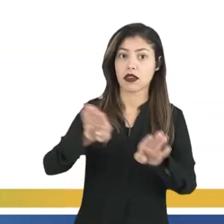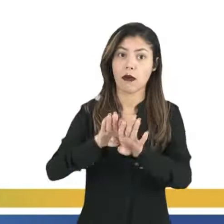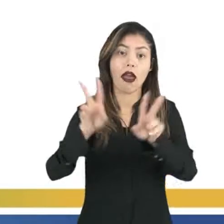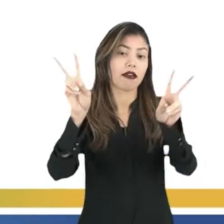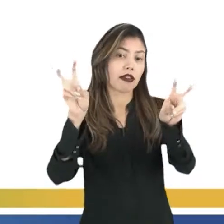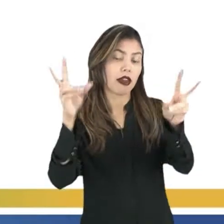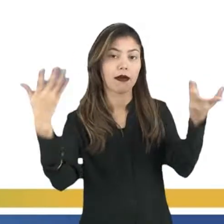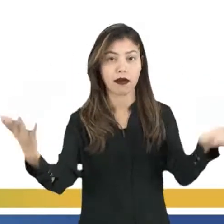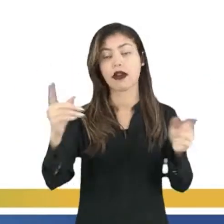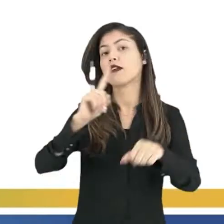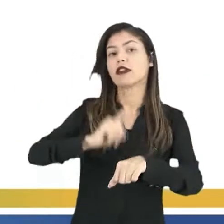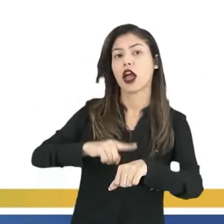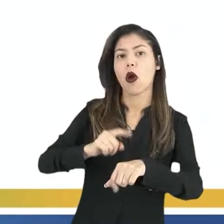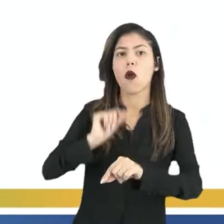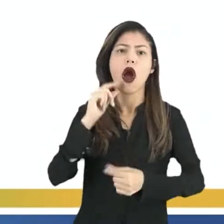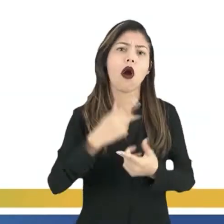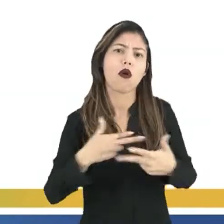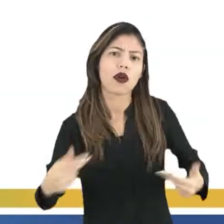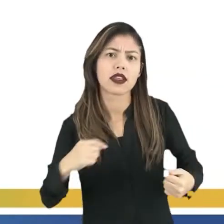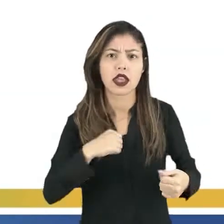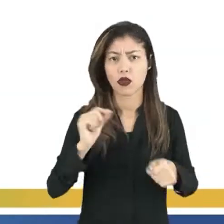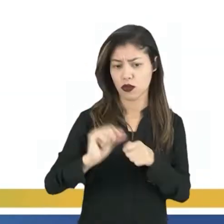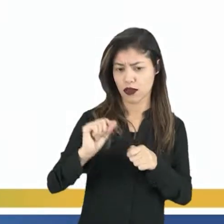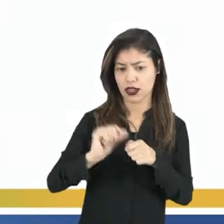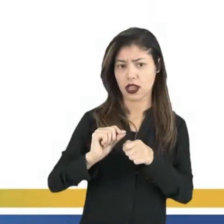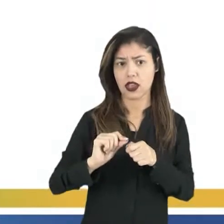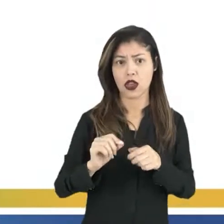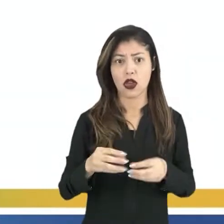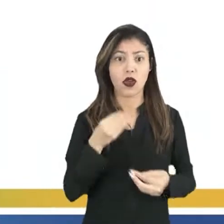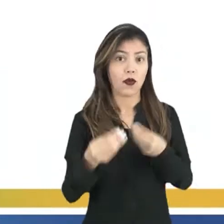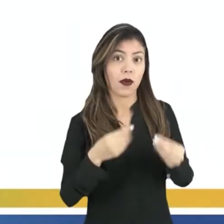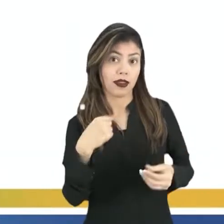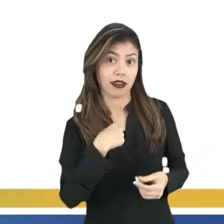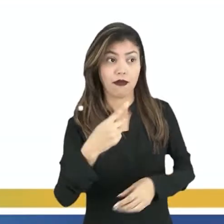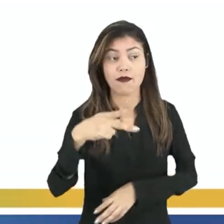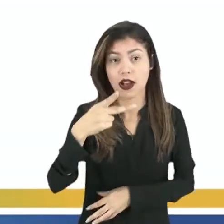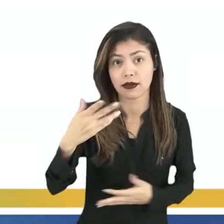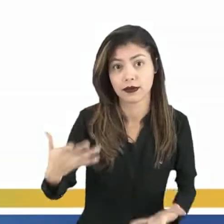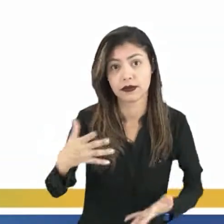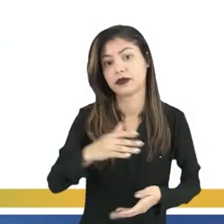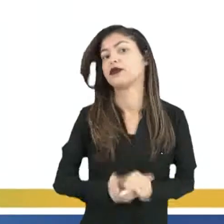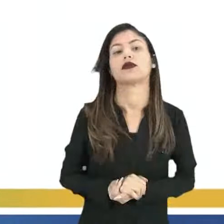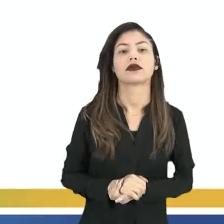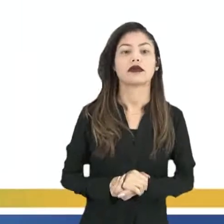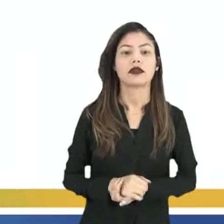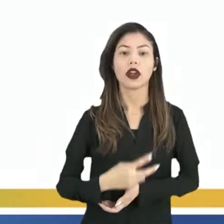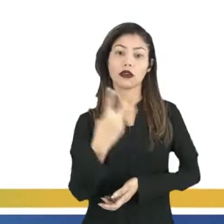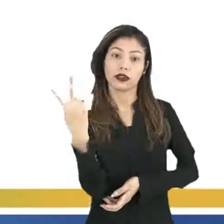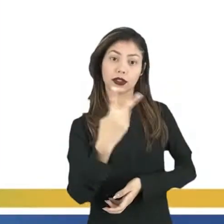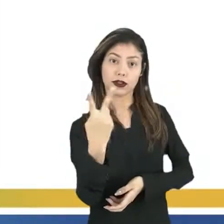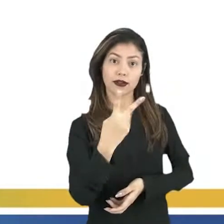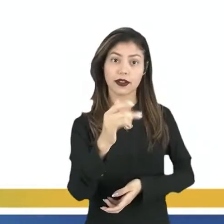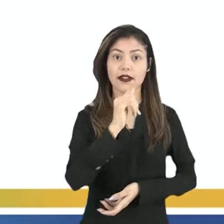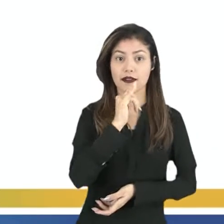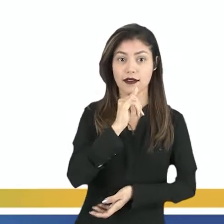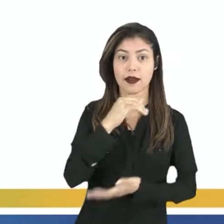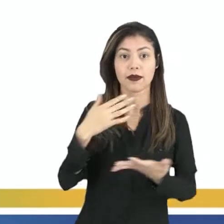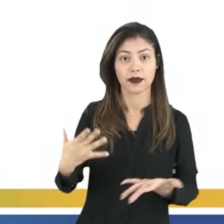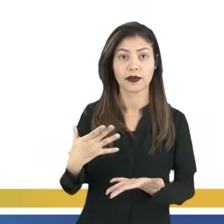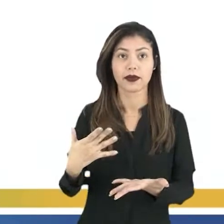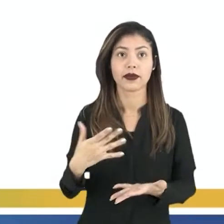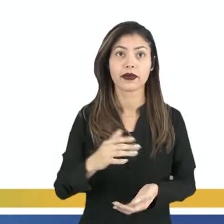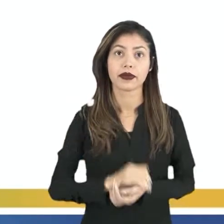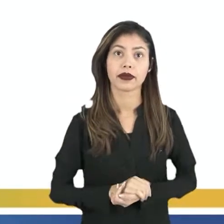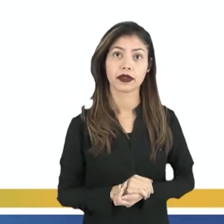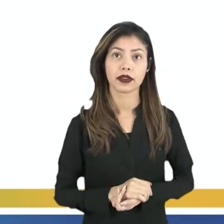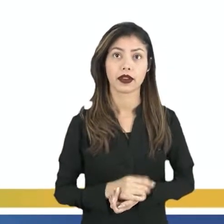esse tempo, uma coisa que eu estou fazendo no momento em que eu falo, ok? O segundo exemplo, nós temos aí a imagem do